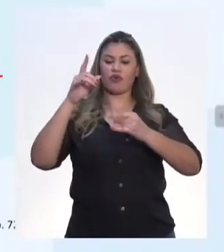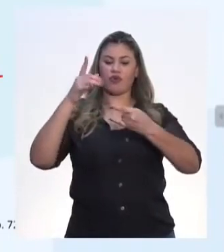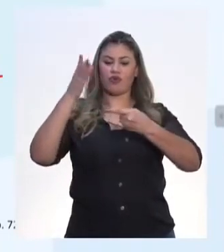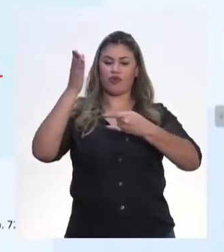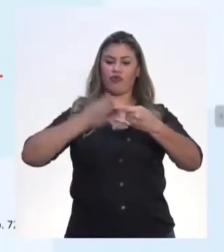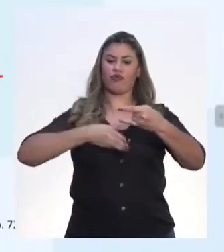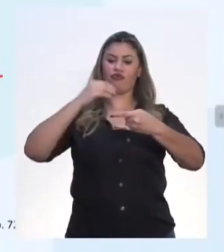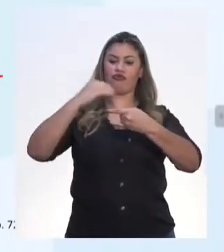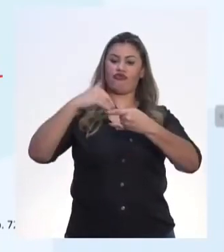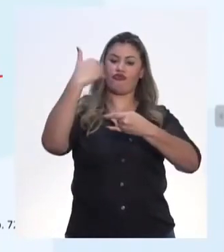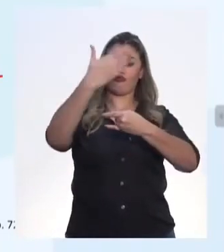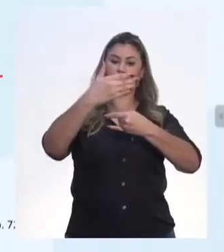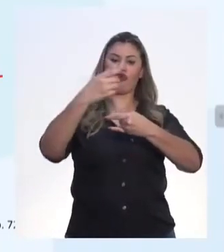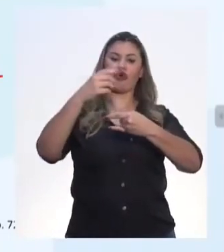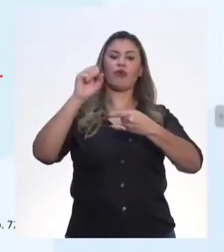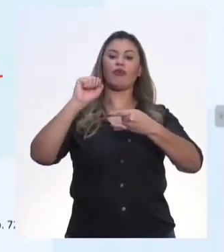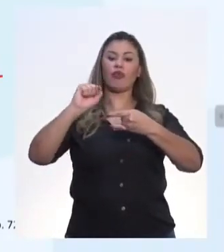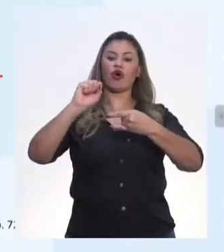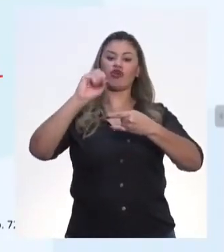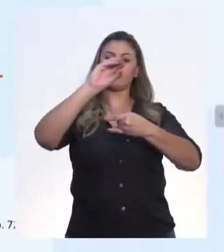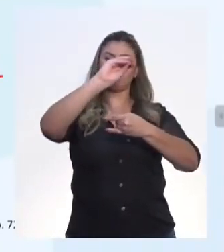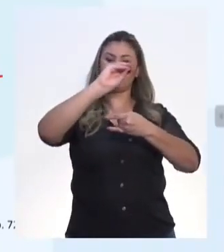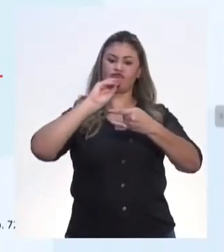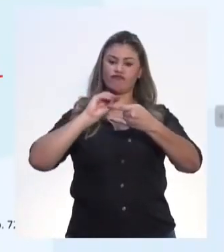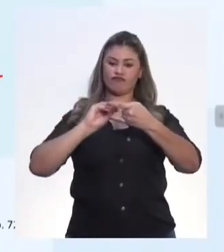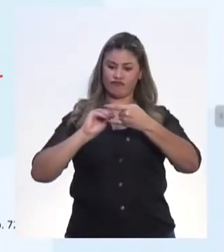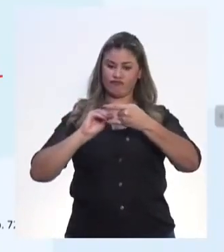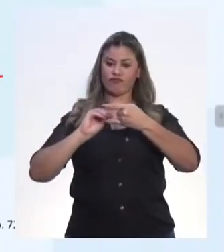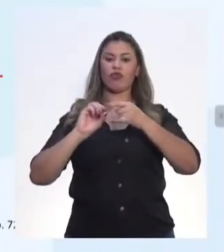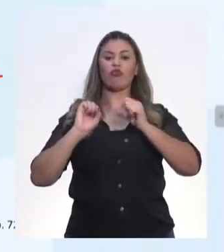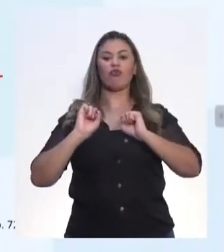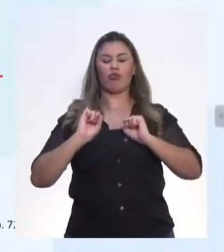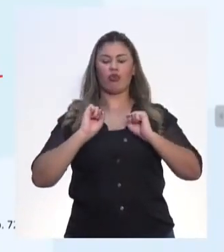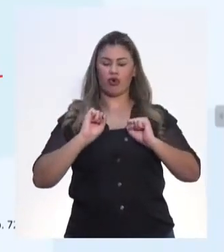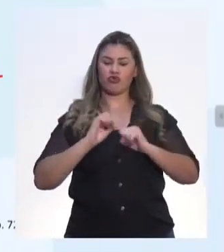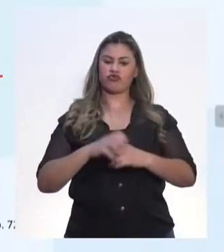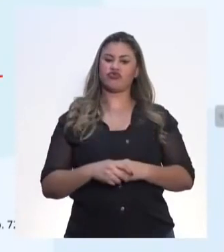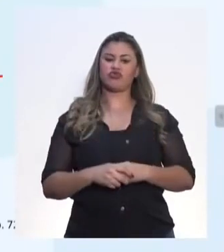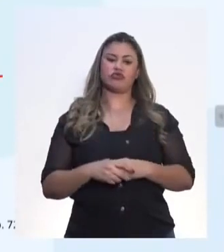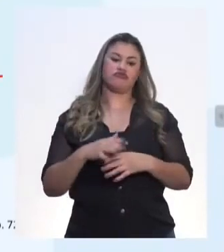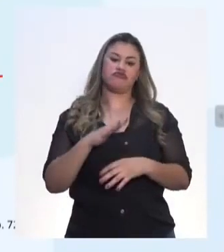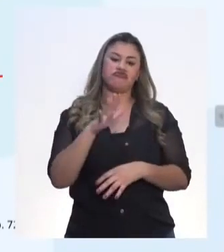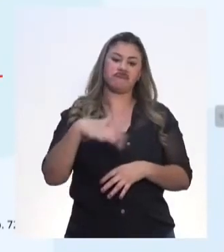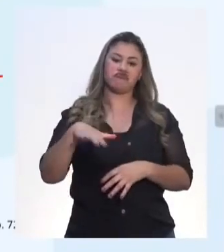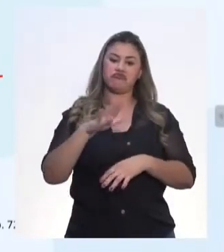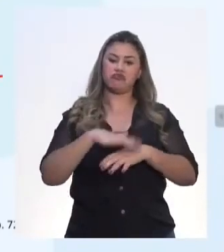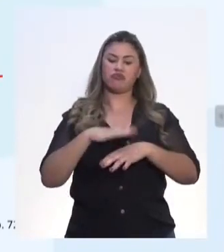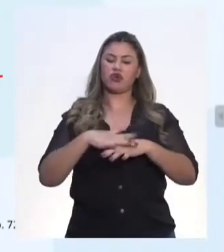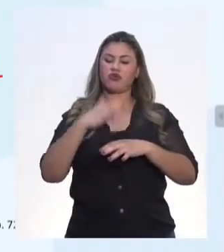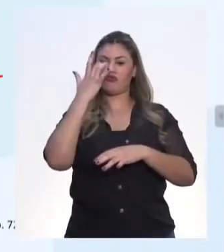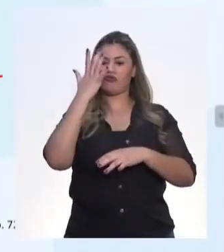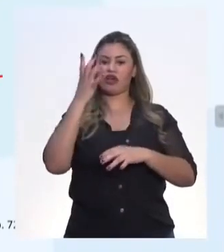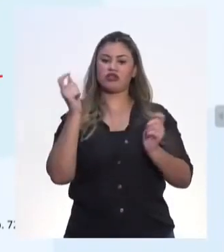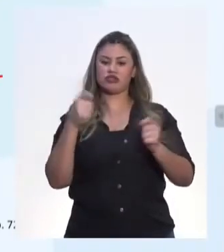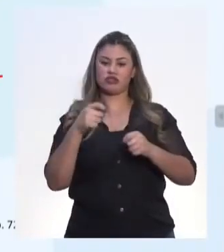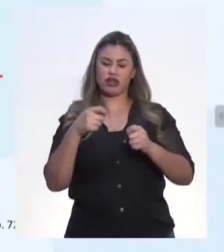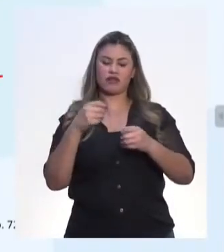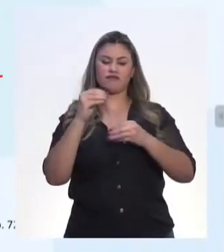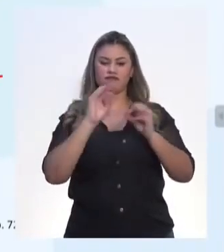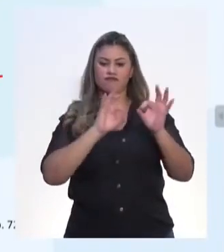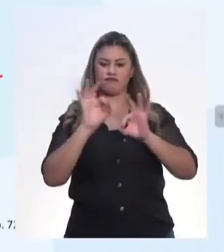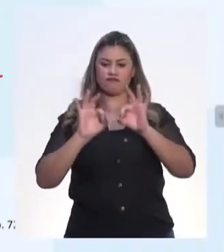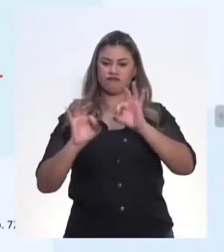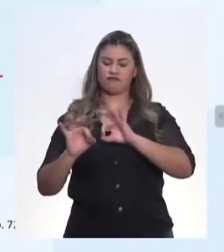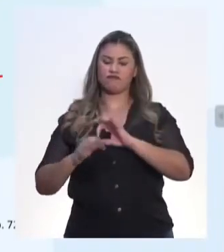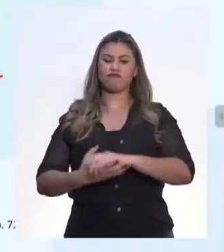seria colateral interno. O que vocês quiserem aí, a forma com que vocês acharem mais fácil essa representação.